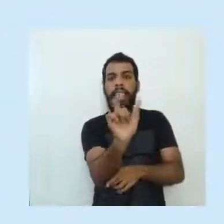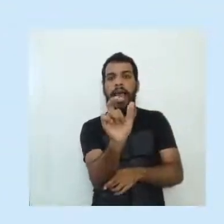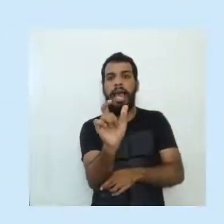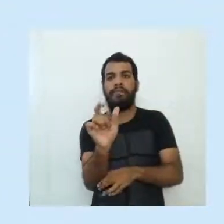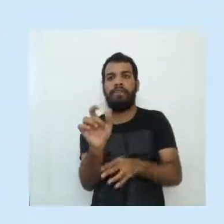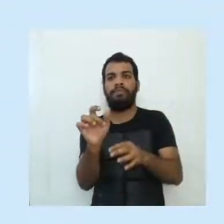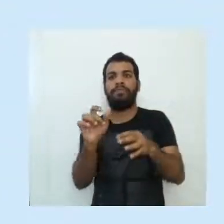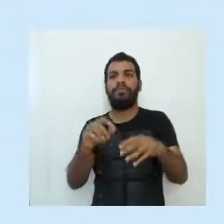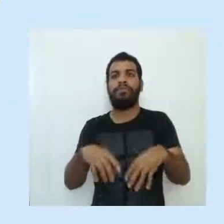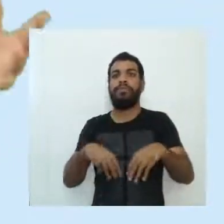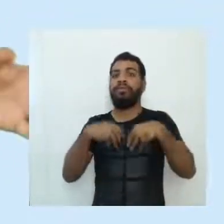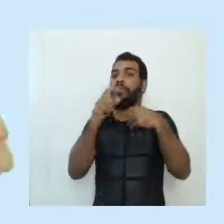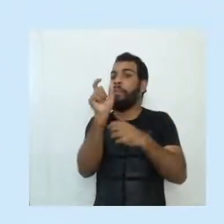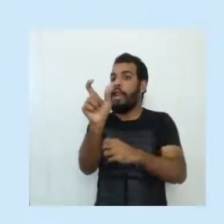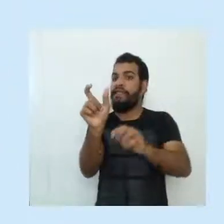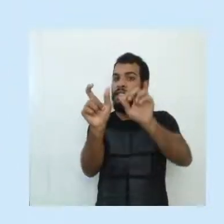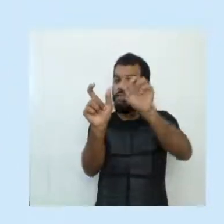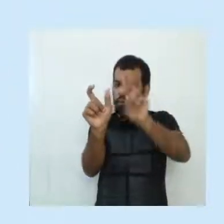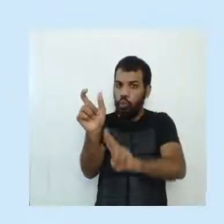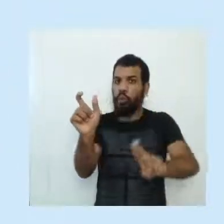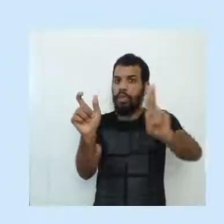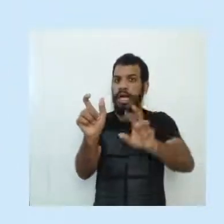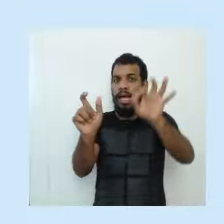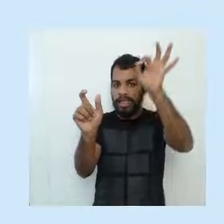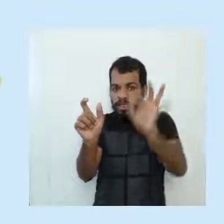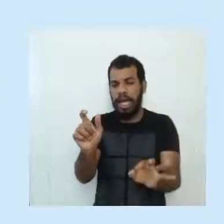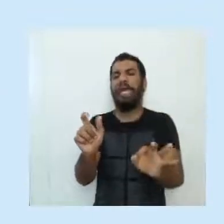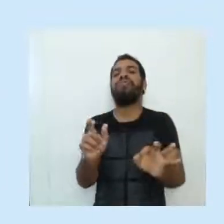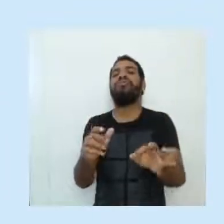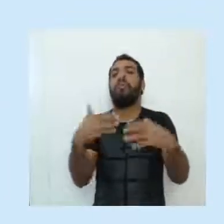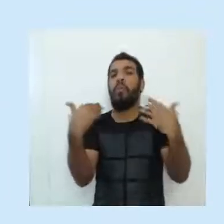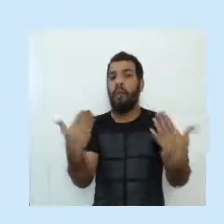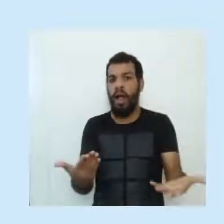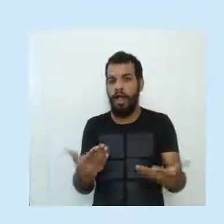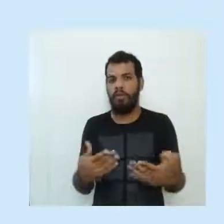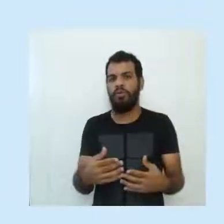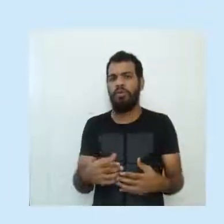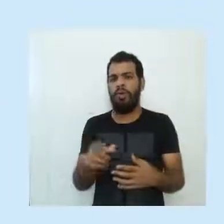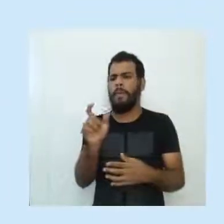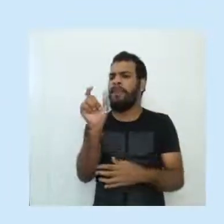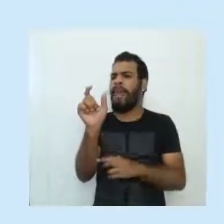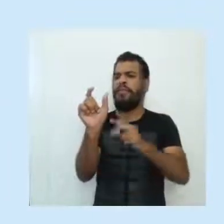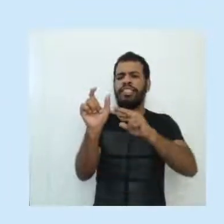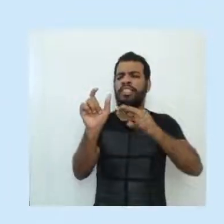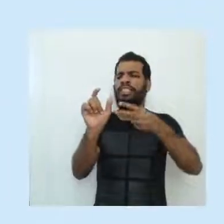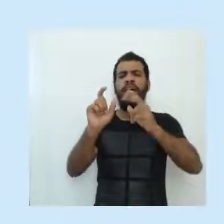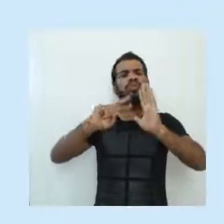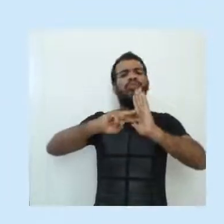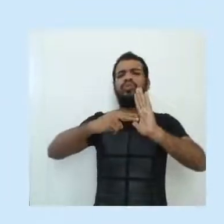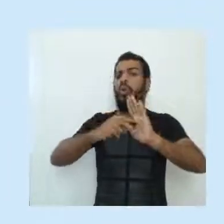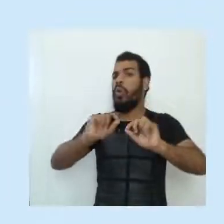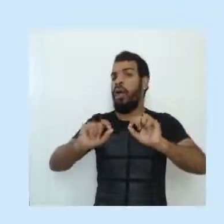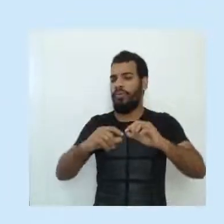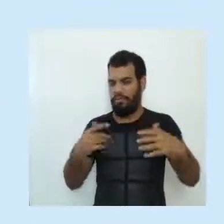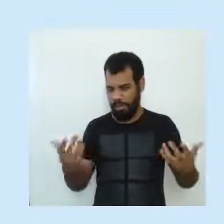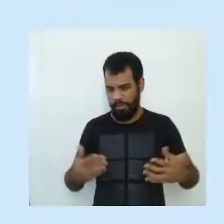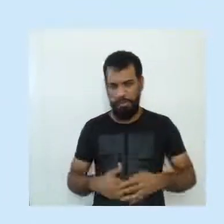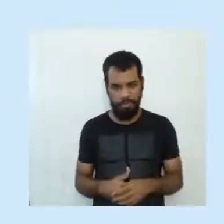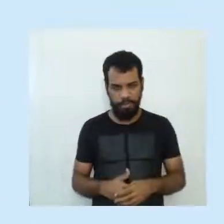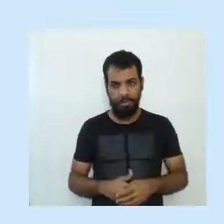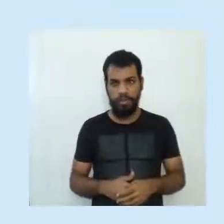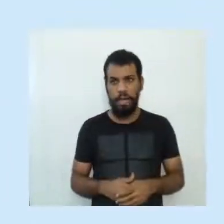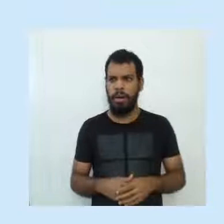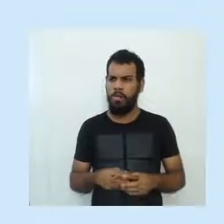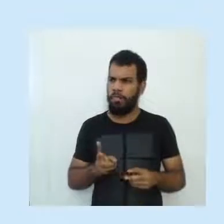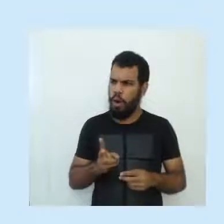essa palavra é inserida no contexto, qual o papel que ela assume e tudo mais. Para dar continuidade, a gente